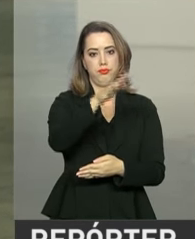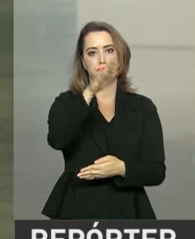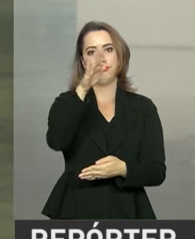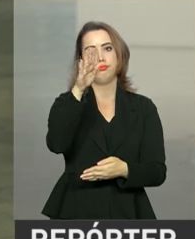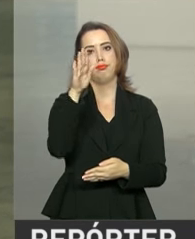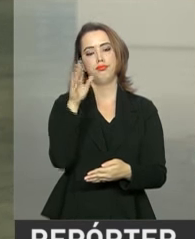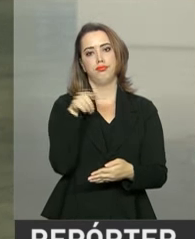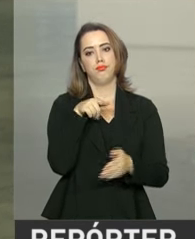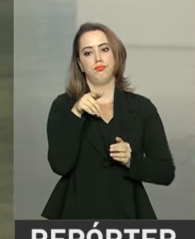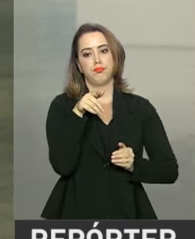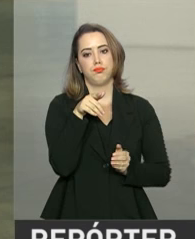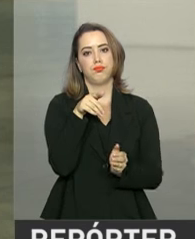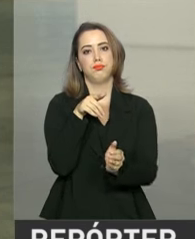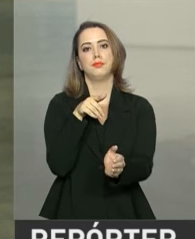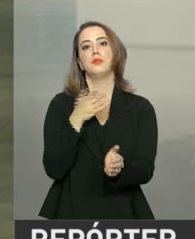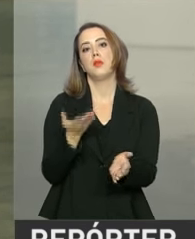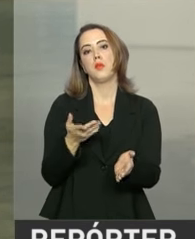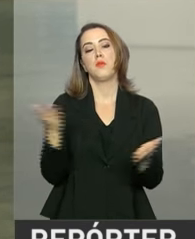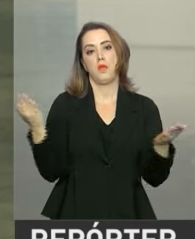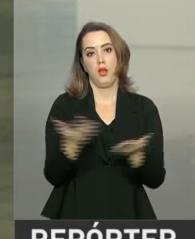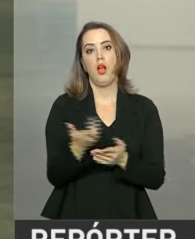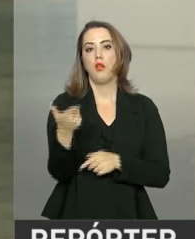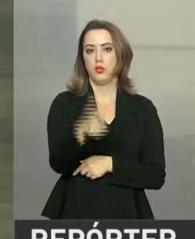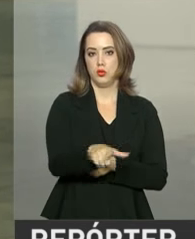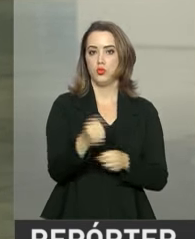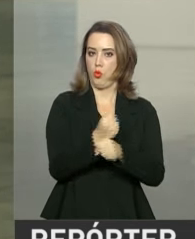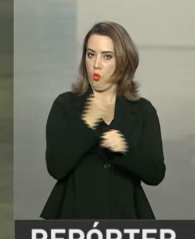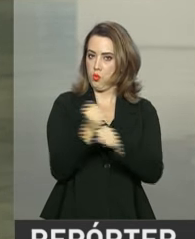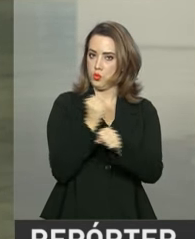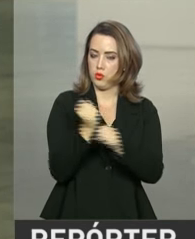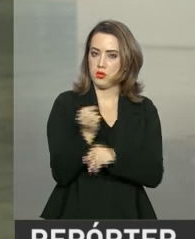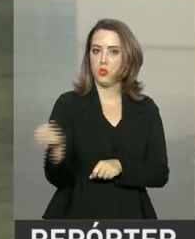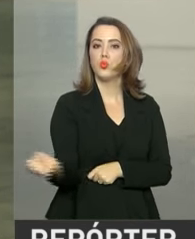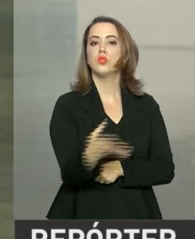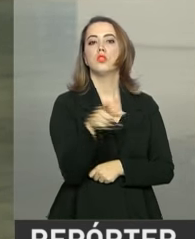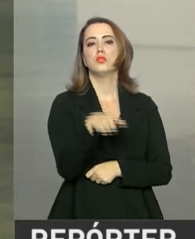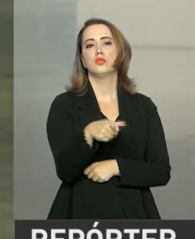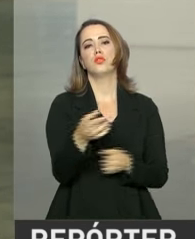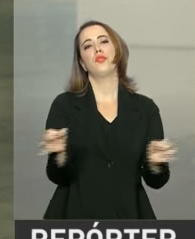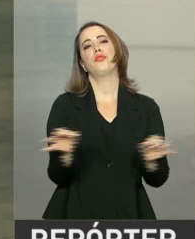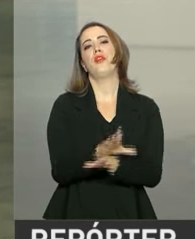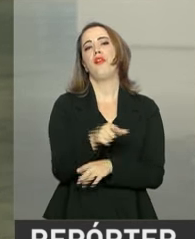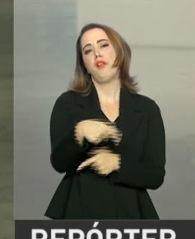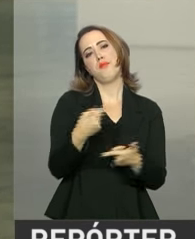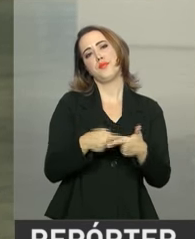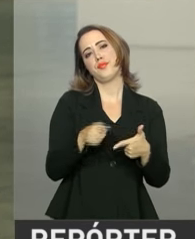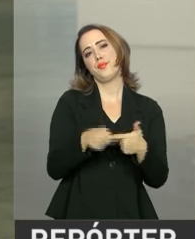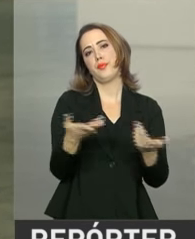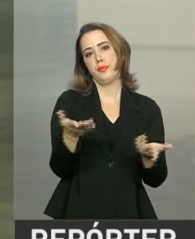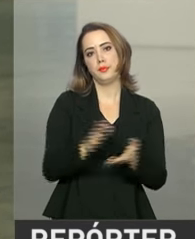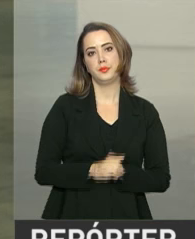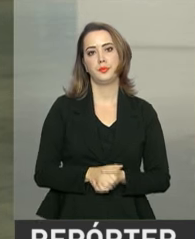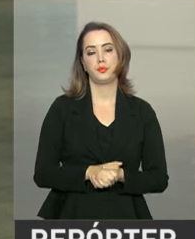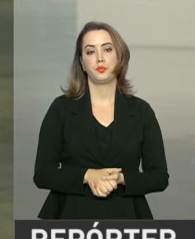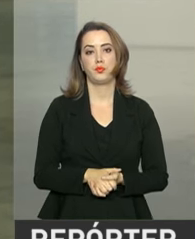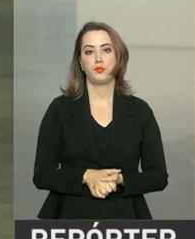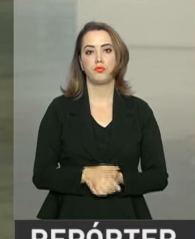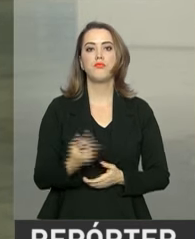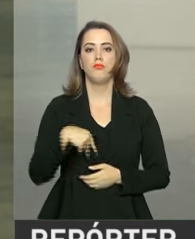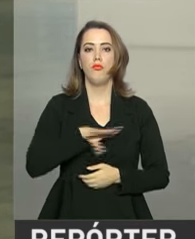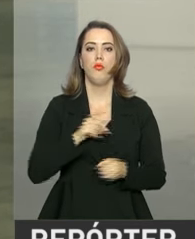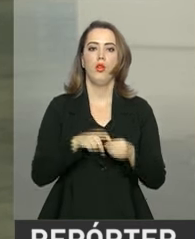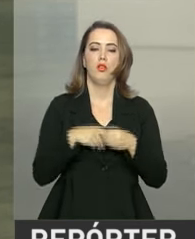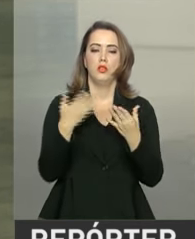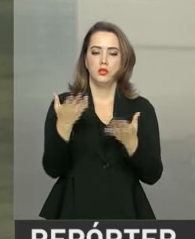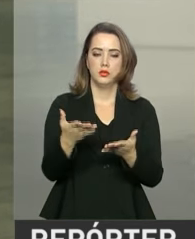de veículos é parado. Com essa segunda ponte sendo construída, esse problema vai deixar de ocorrer. Eu volto com